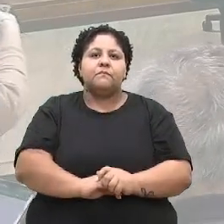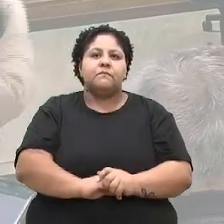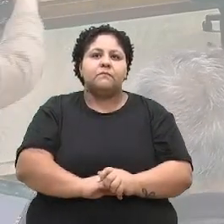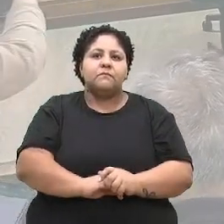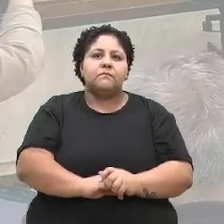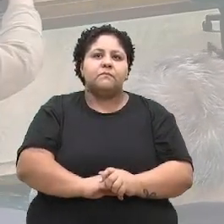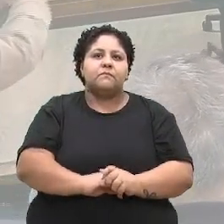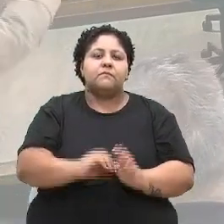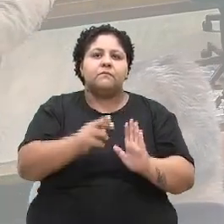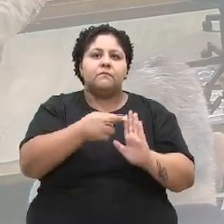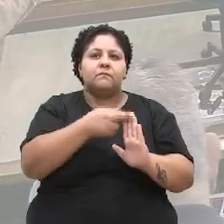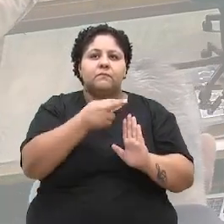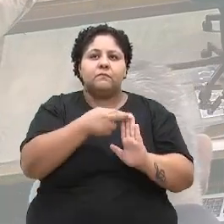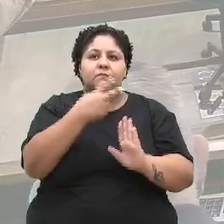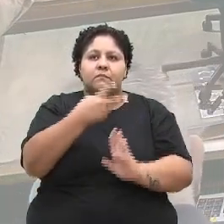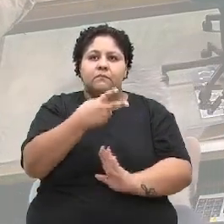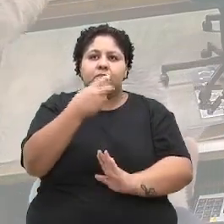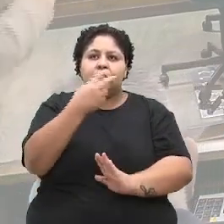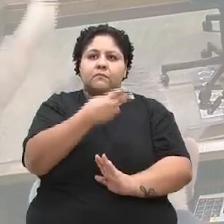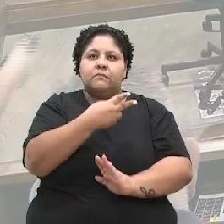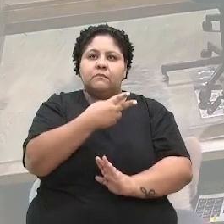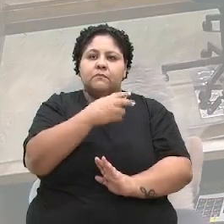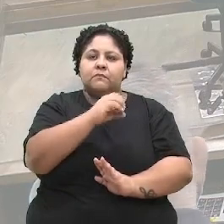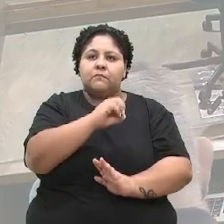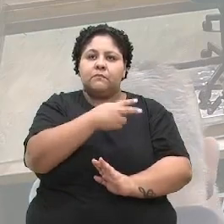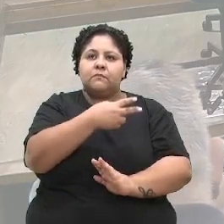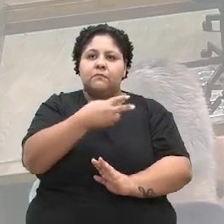Requerimento número 3 de 2024,